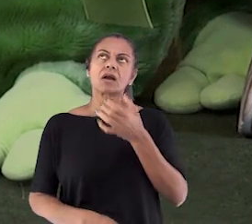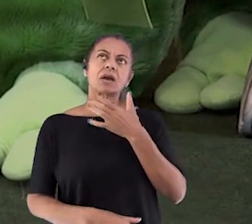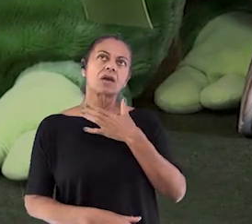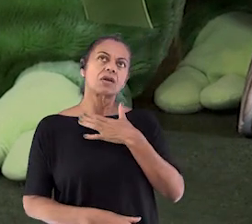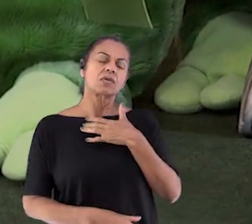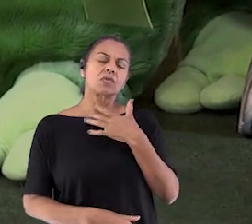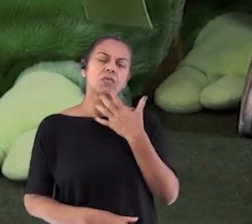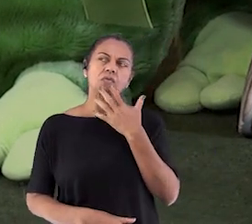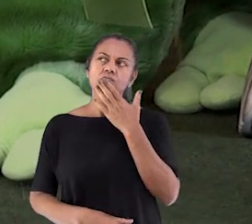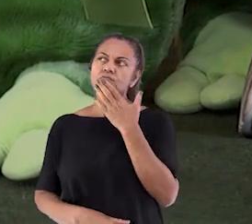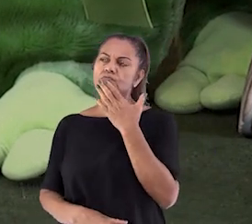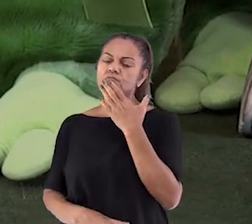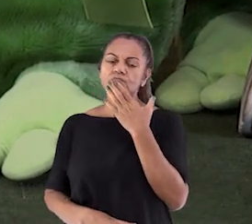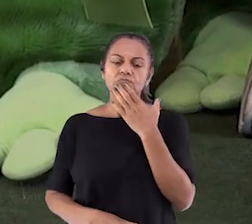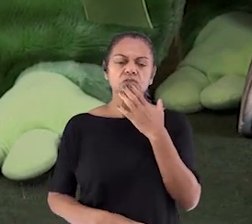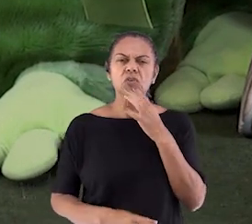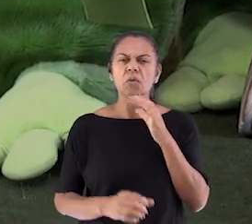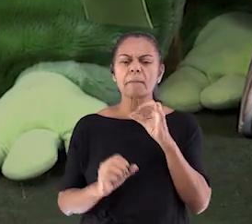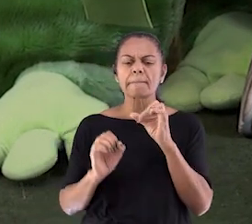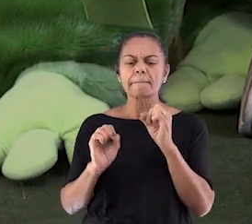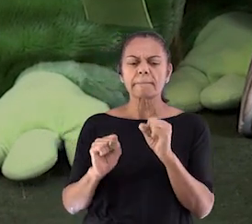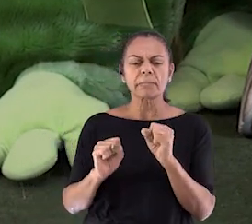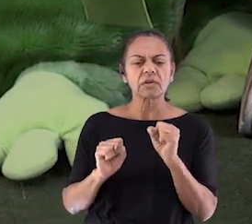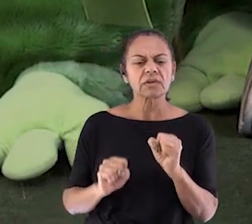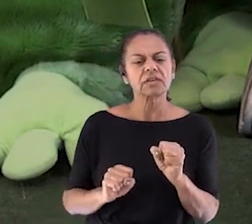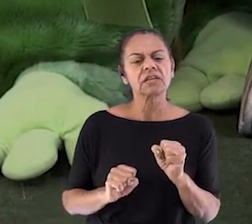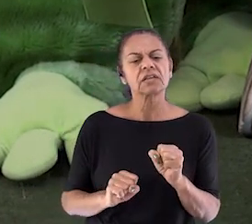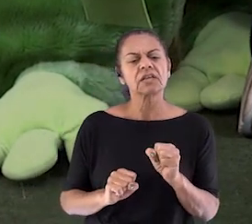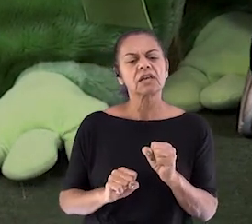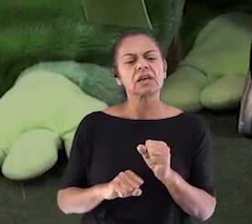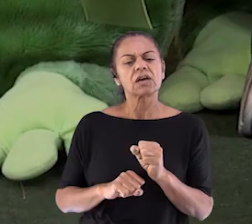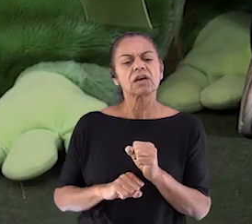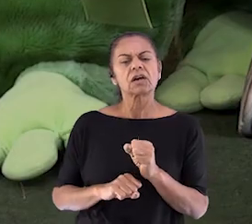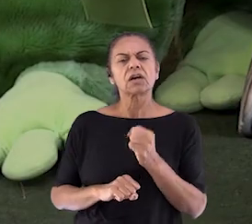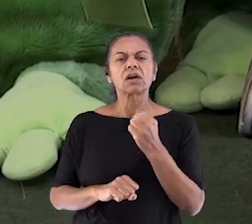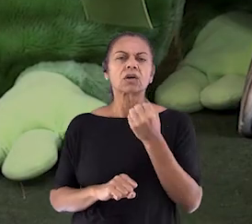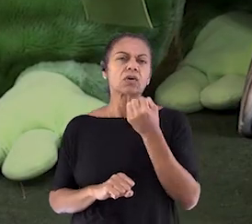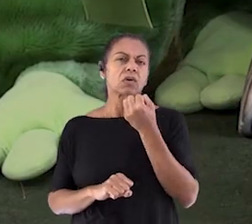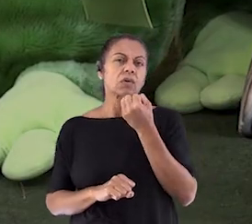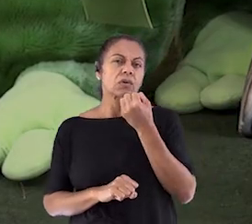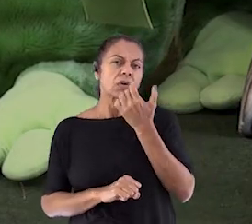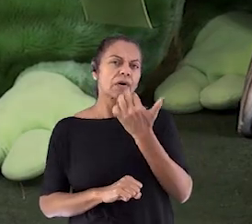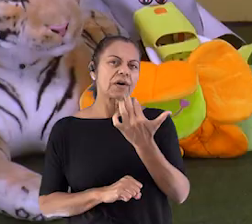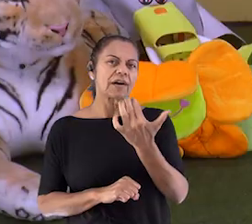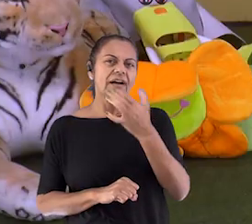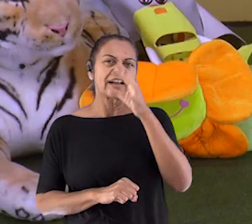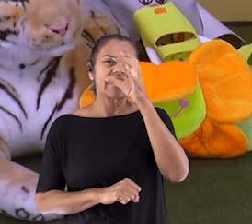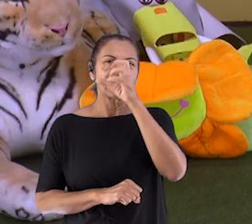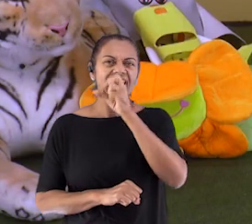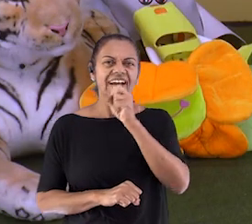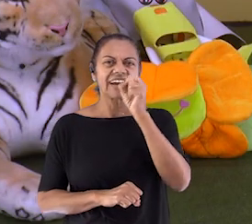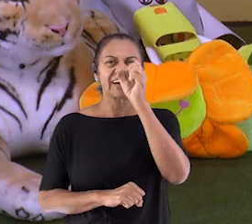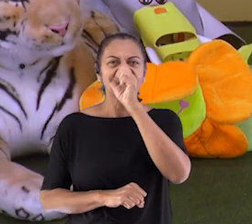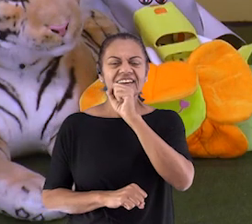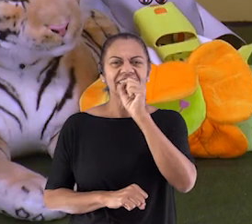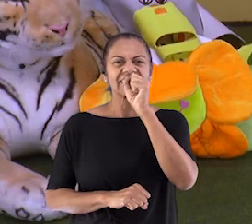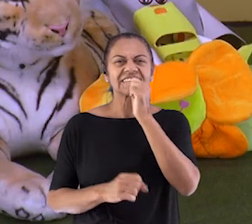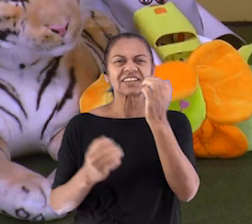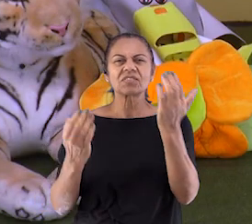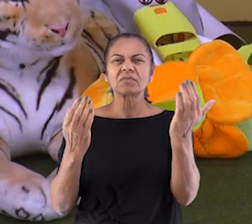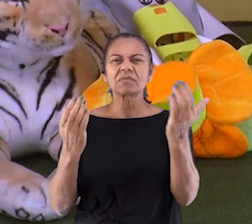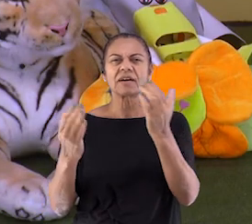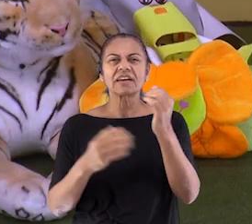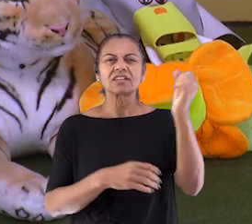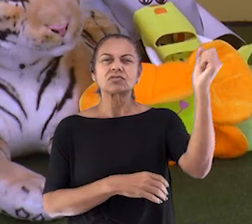Eu acho que o amor só pode ser da cor laranja, como um lindo pôr